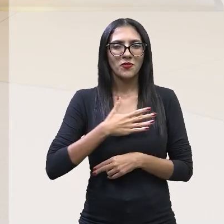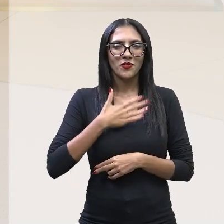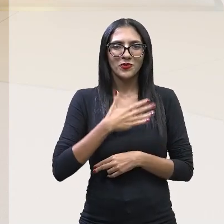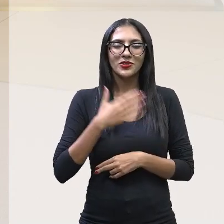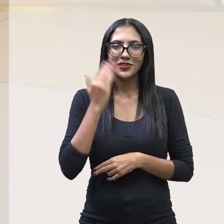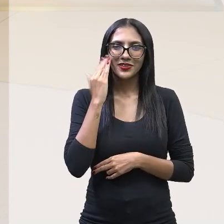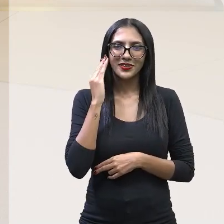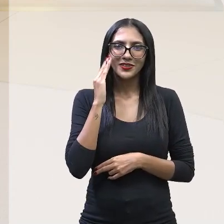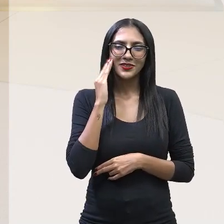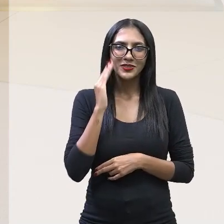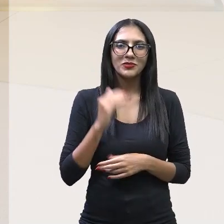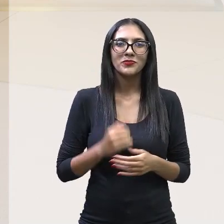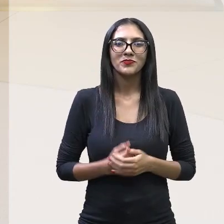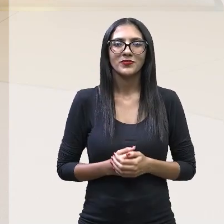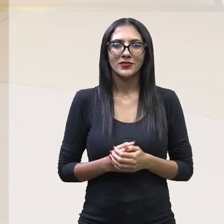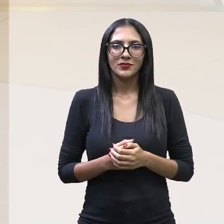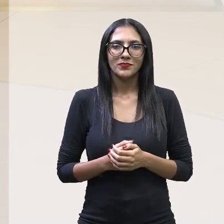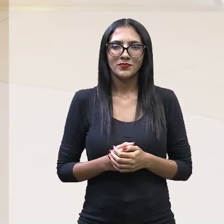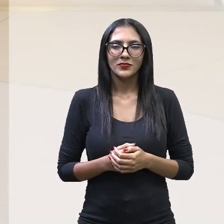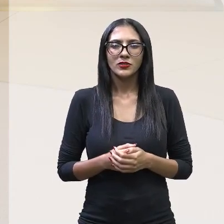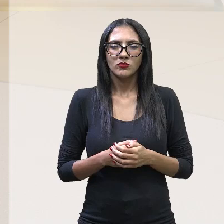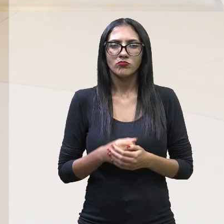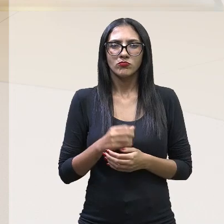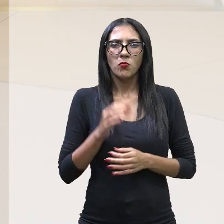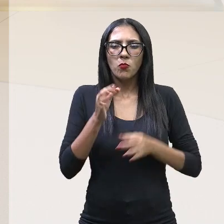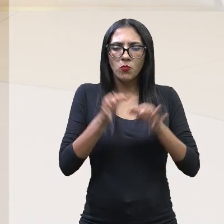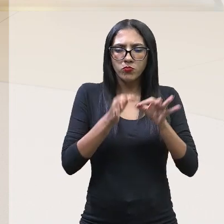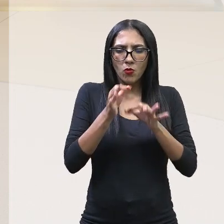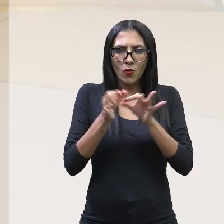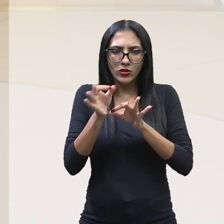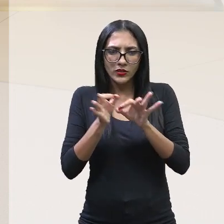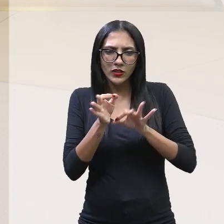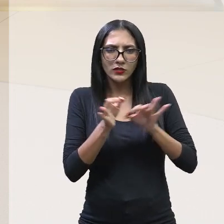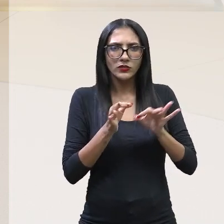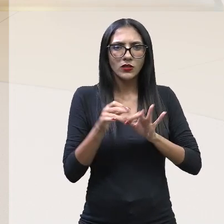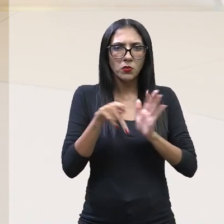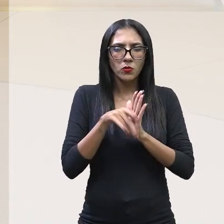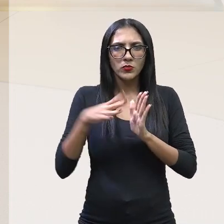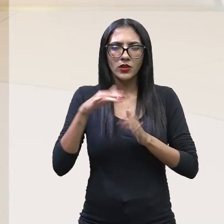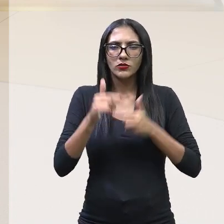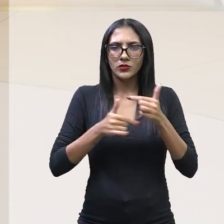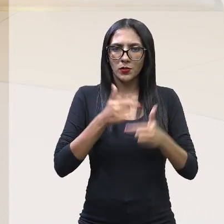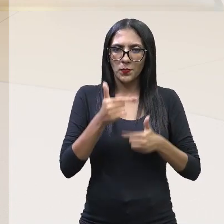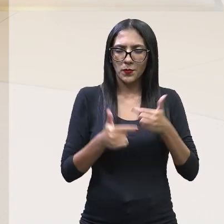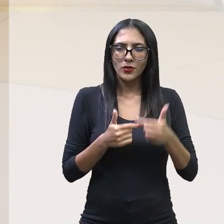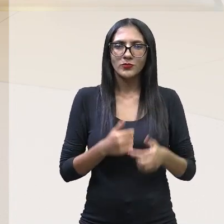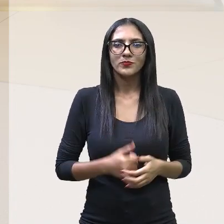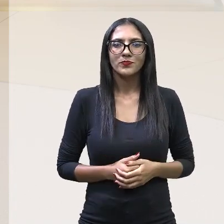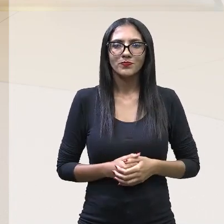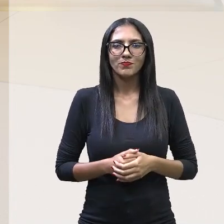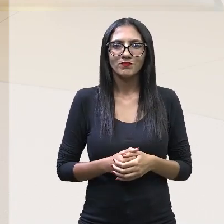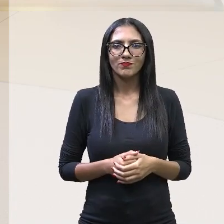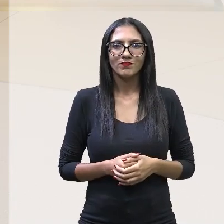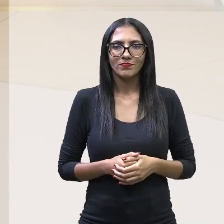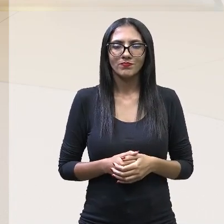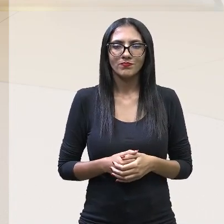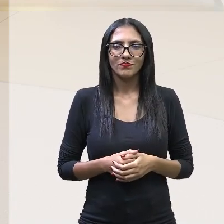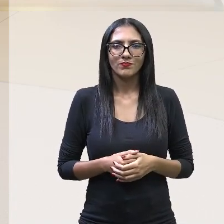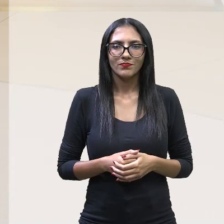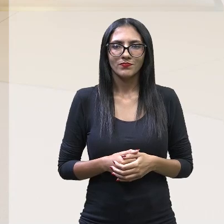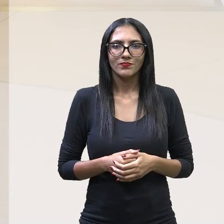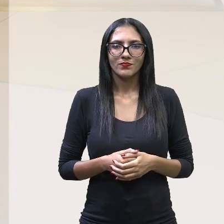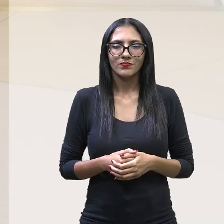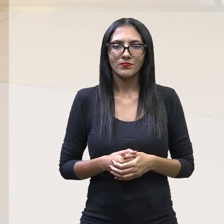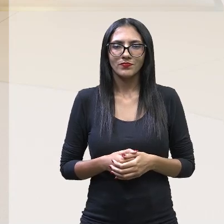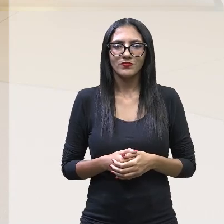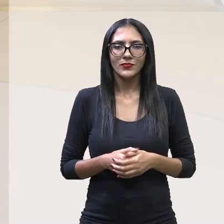tenham entendido direitinho de onde trabalha, quem trabalha na Amazônia trabalha em quê, né? Então, pessoal, a gente finaliza, né, professora Simone? Exatamente,